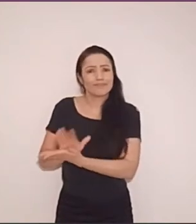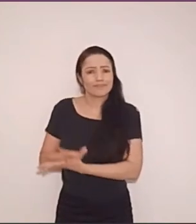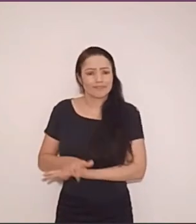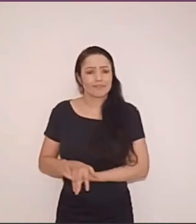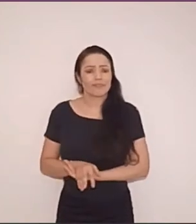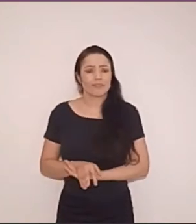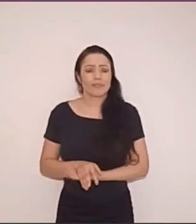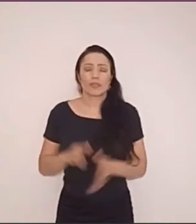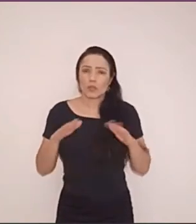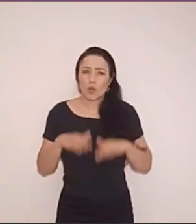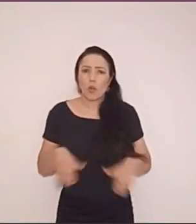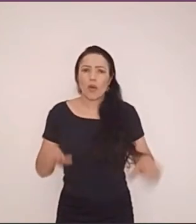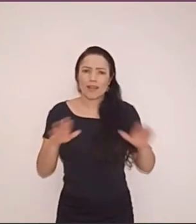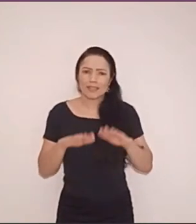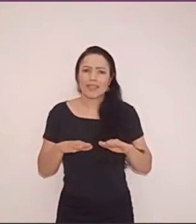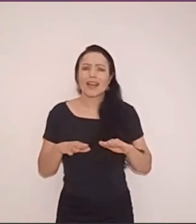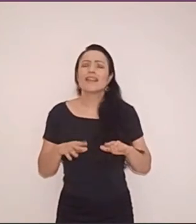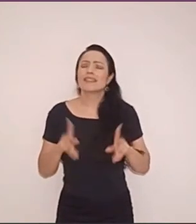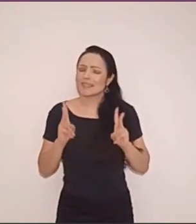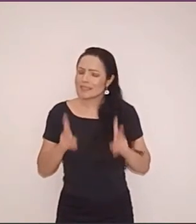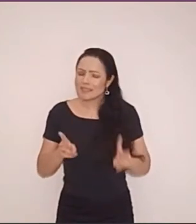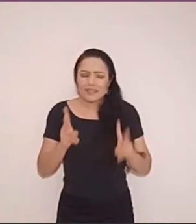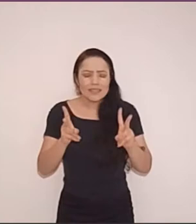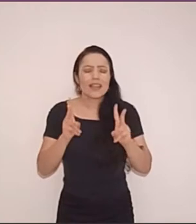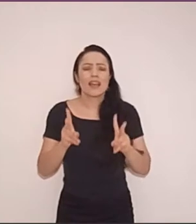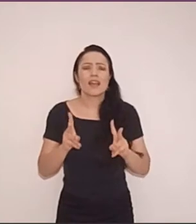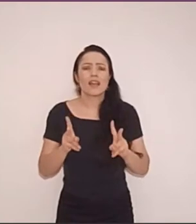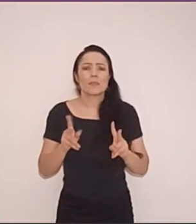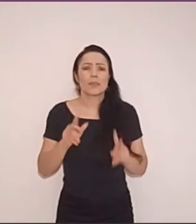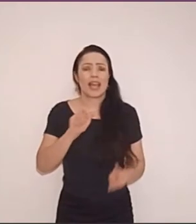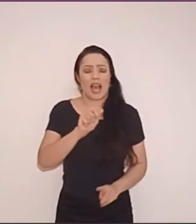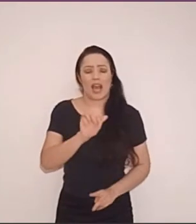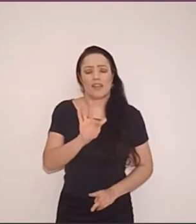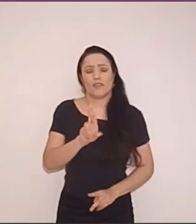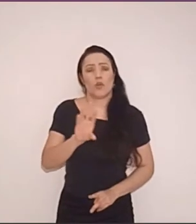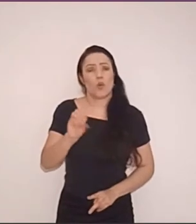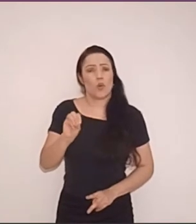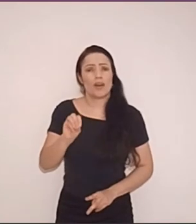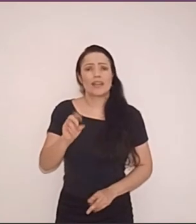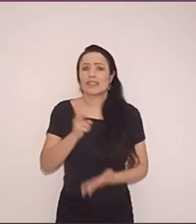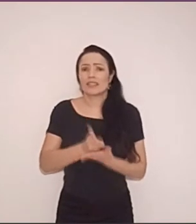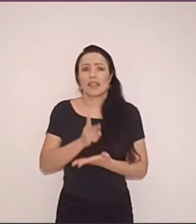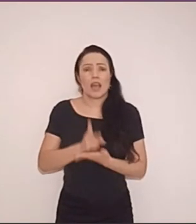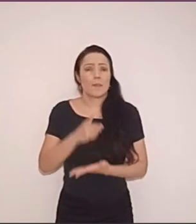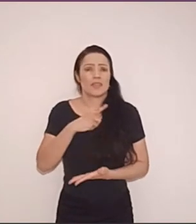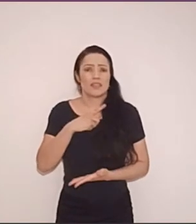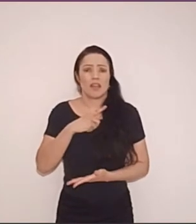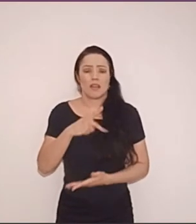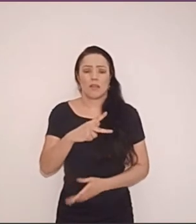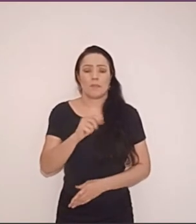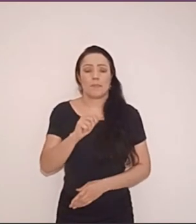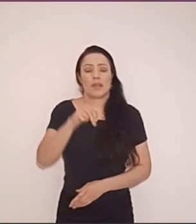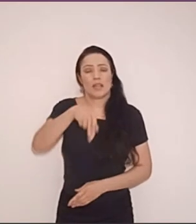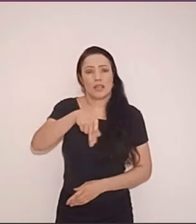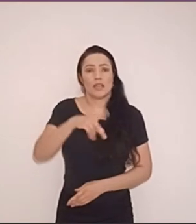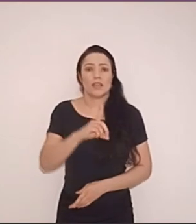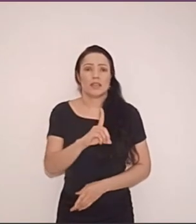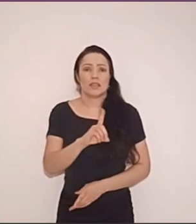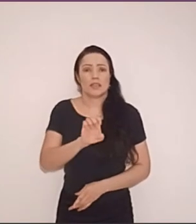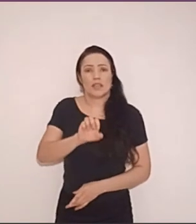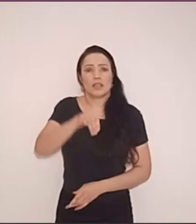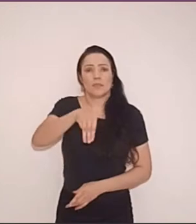sempre enfrentamos academia muitas premia Essa é a preta falou é uma pandemia endemia